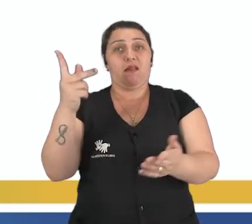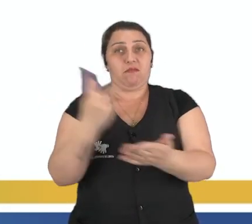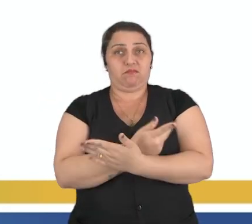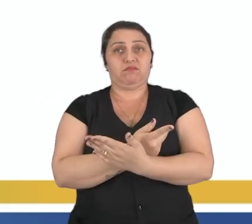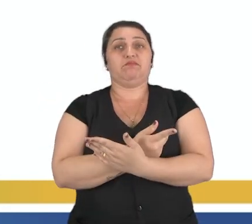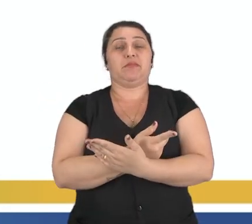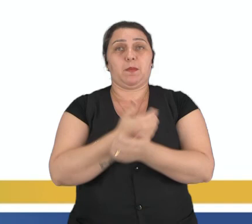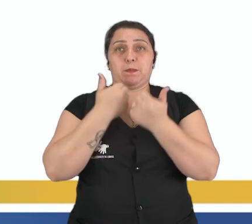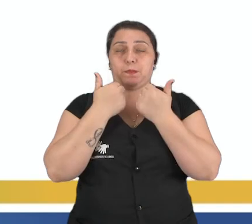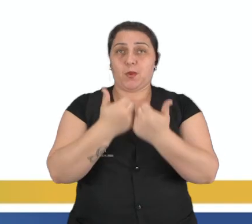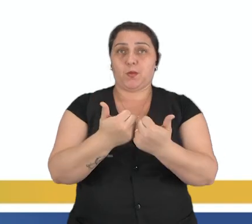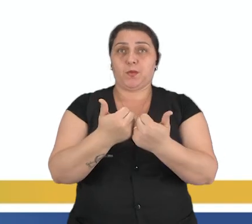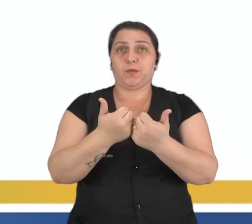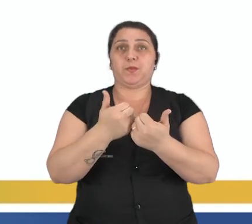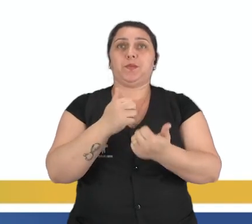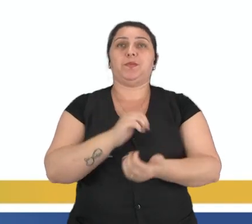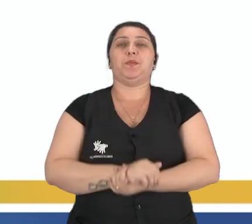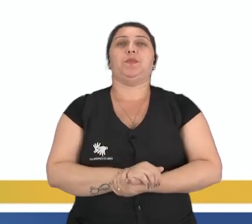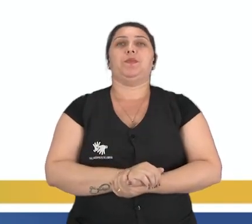errada, tá bom?